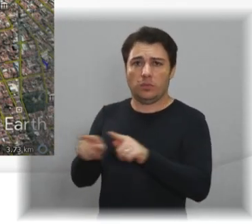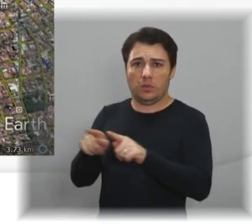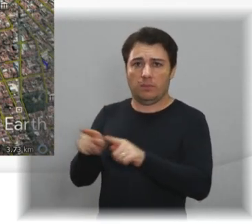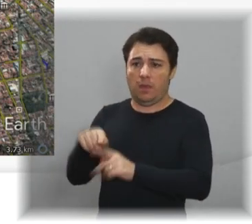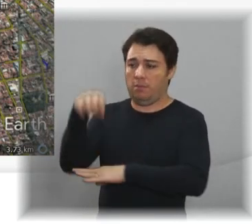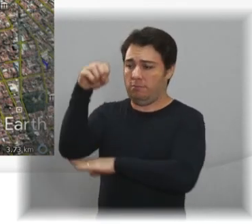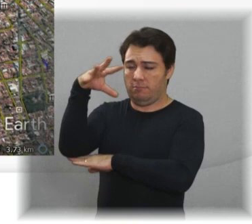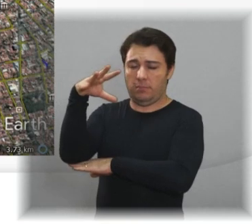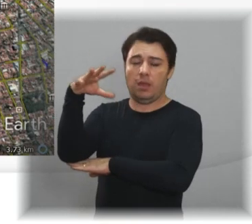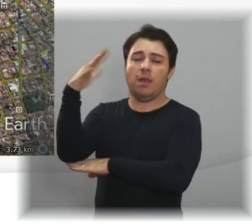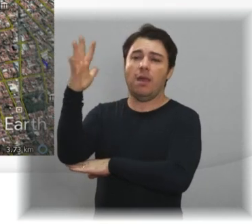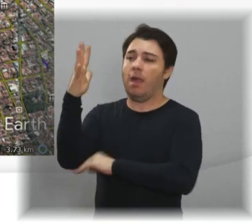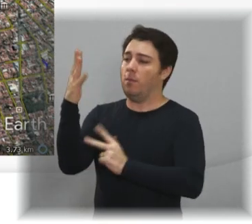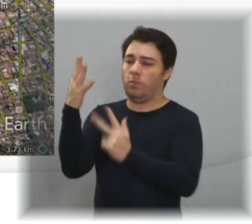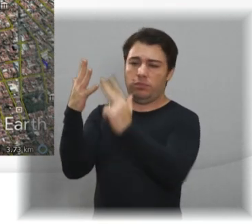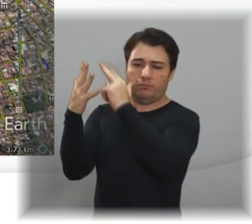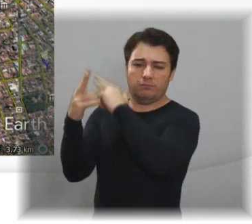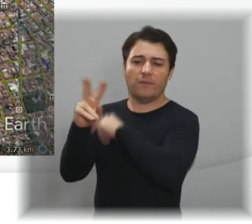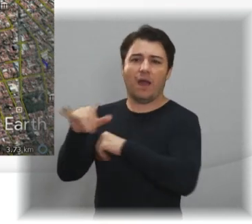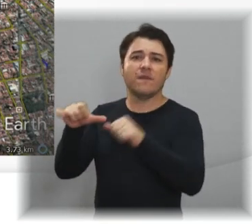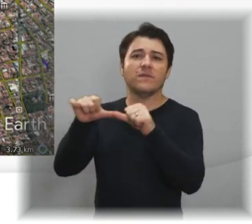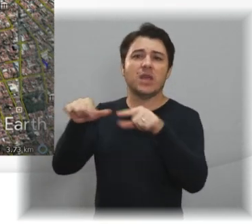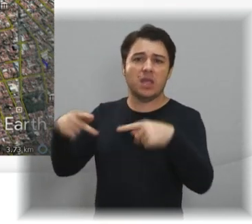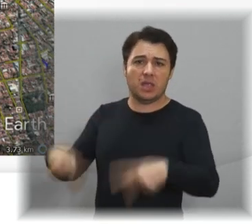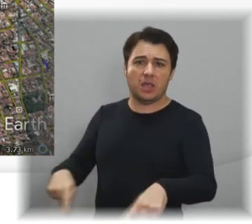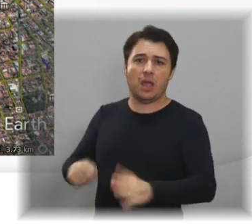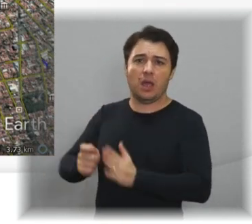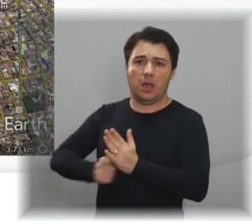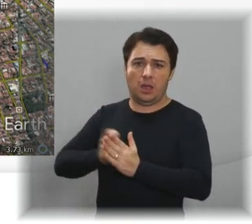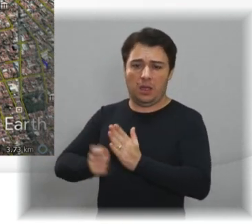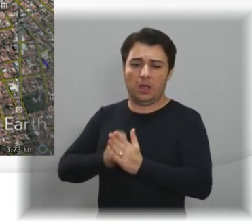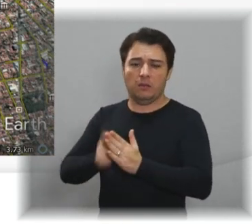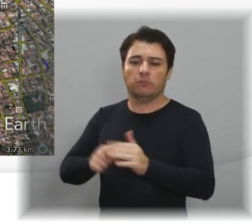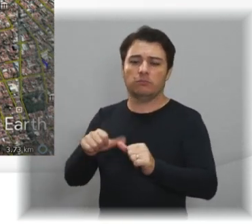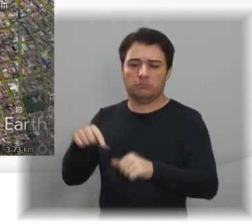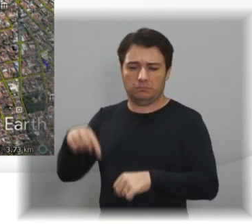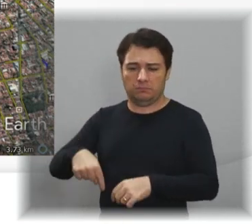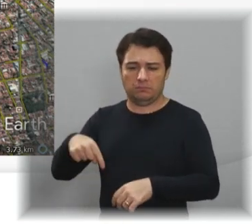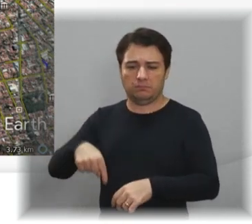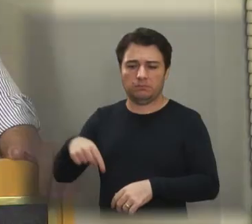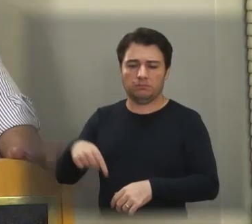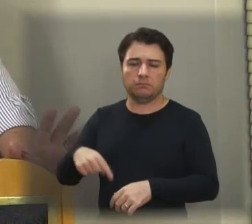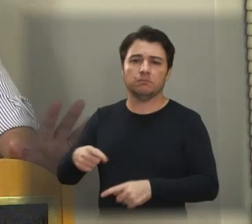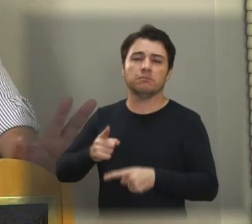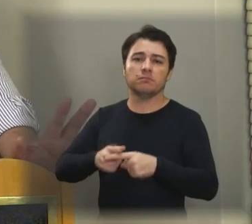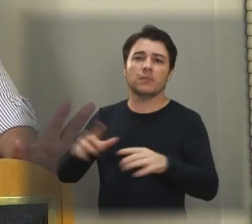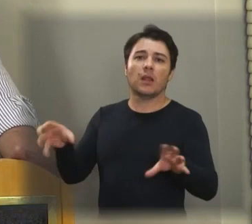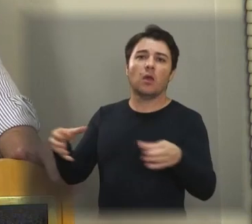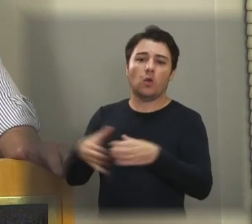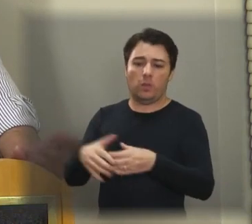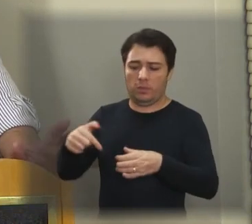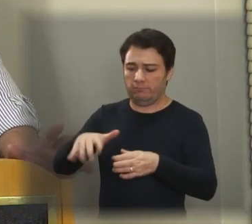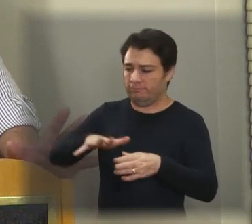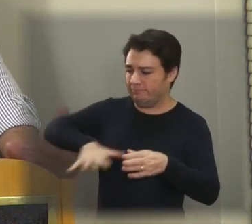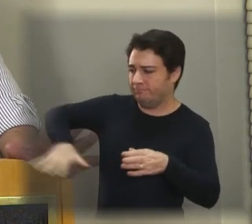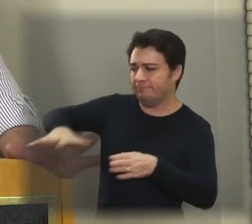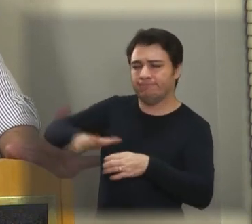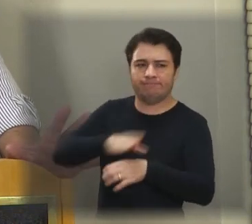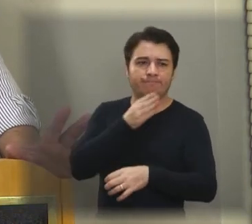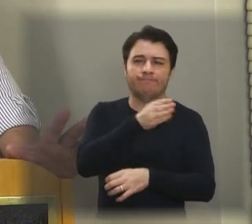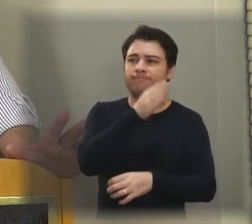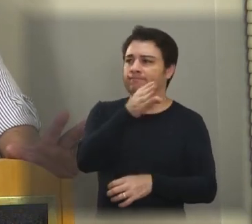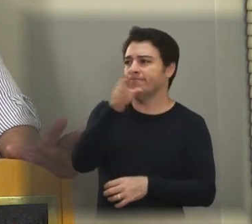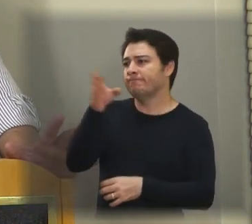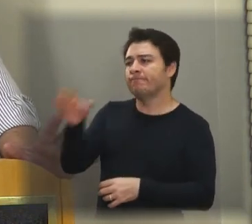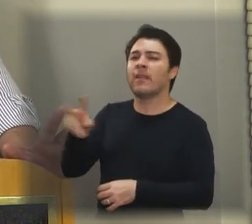poda terceirizada a nossa continua no município vai ficar focado aqui no município de Araraquara nós colocamos uma equipe para rodar O entorno então assim